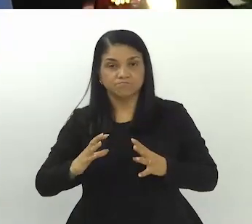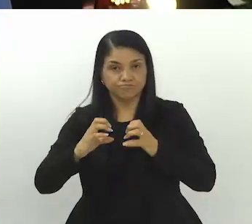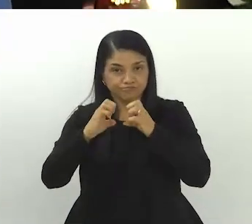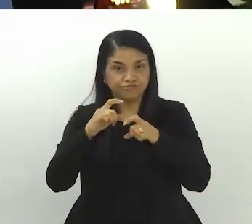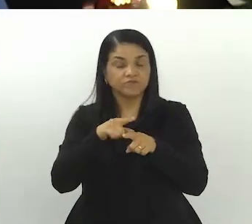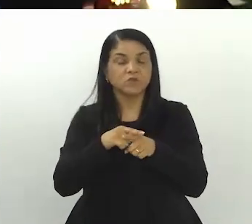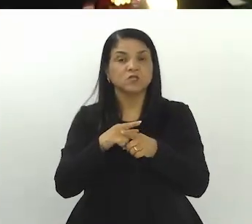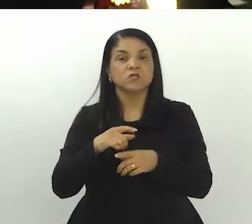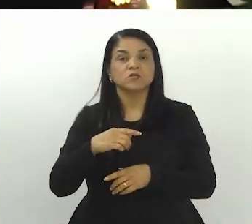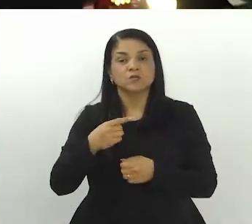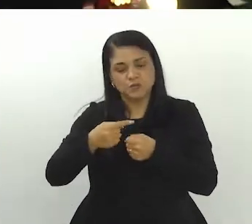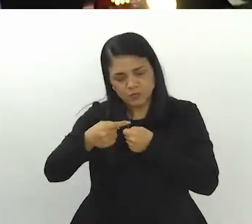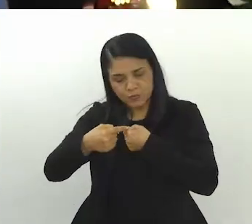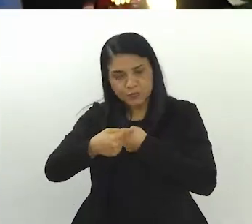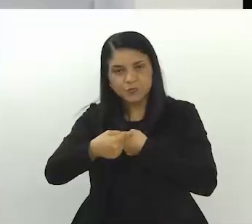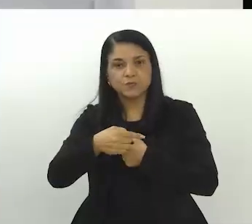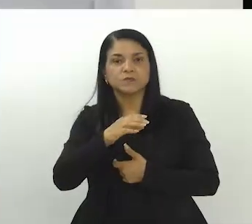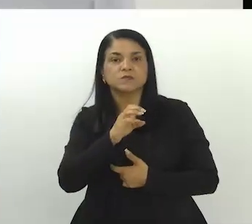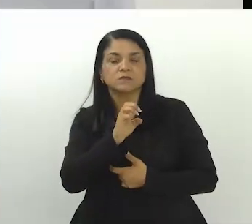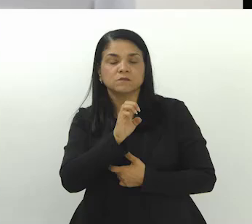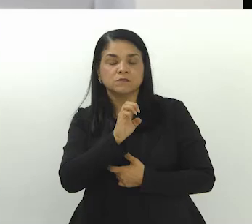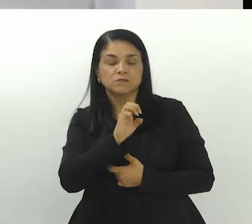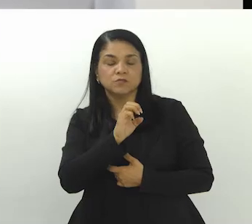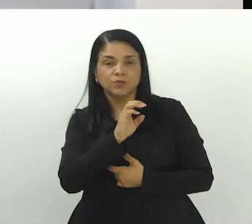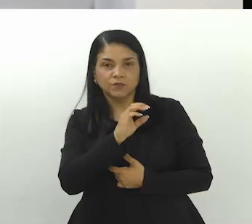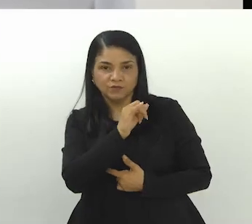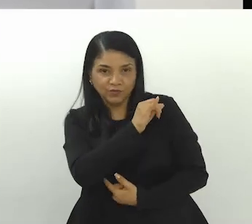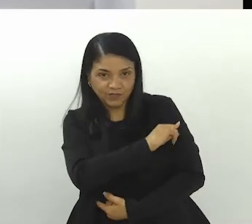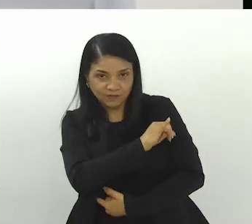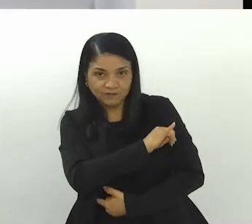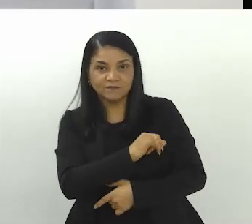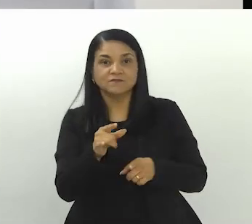a gente vê no subúrbio do Rio de Janeiro, e